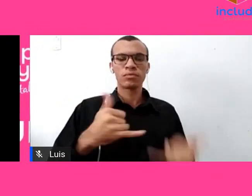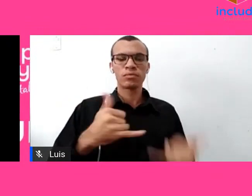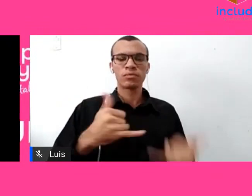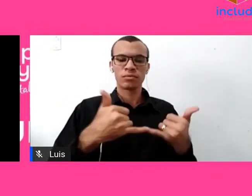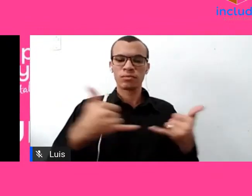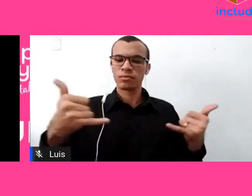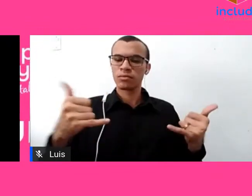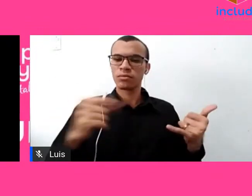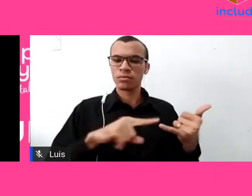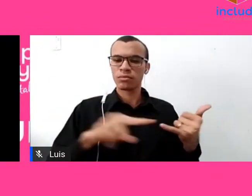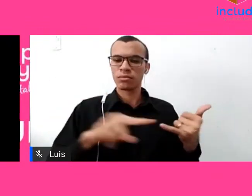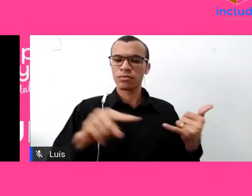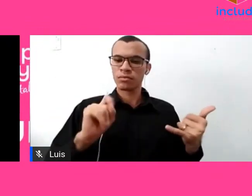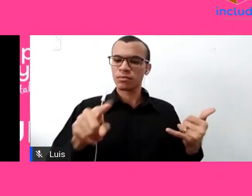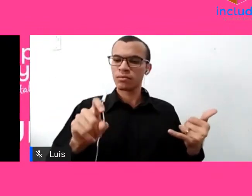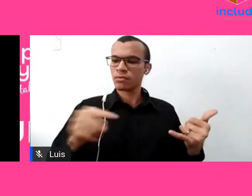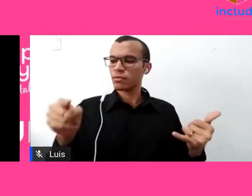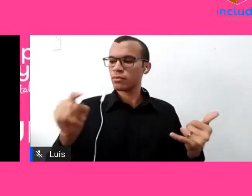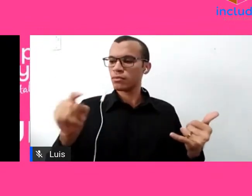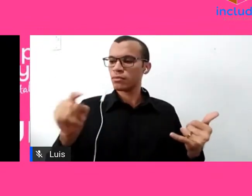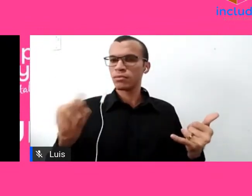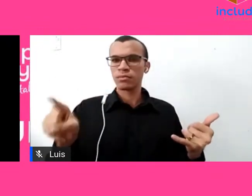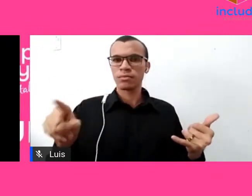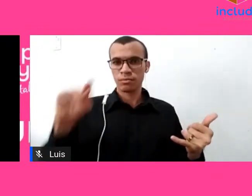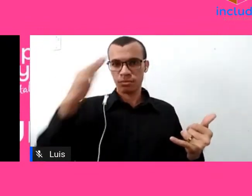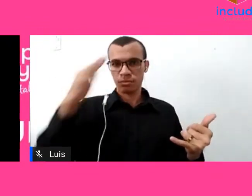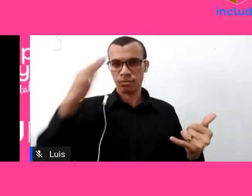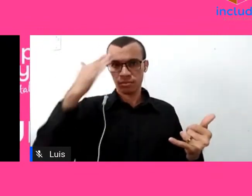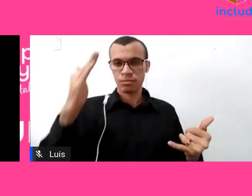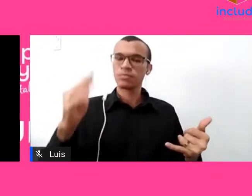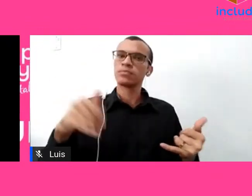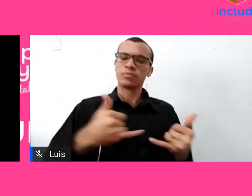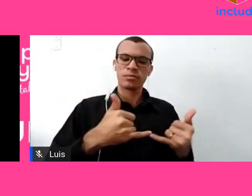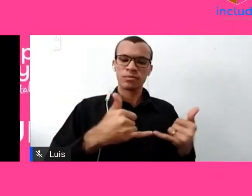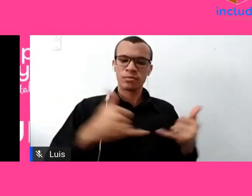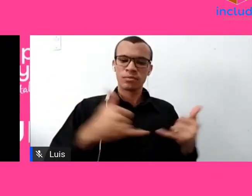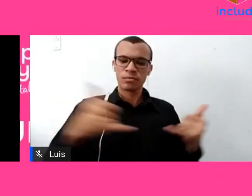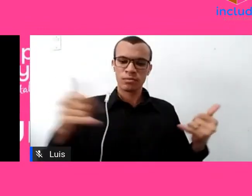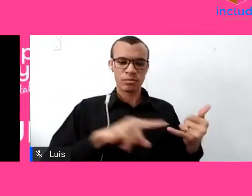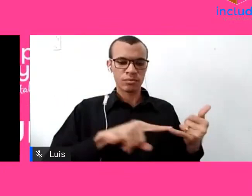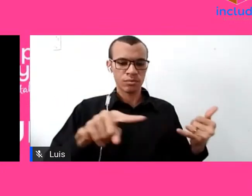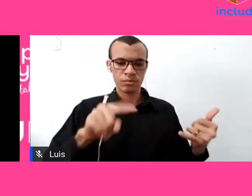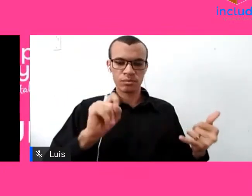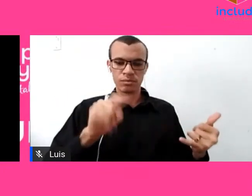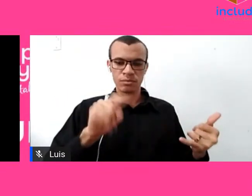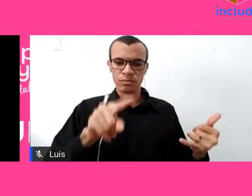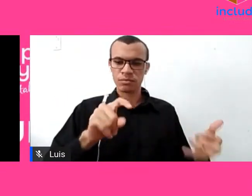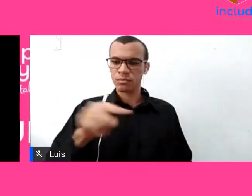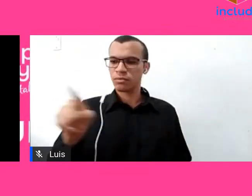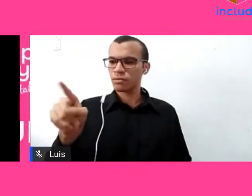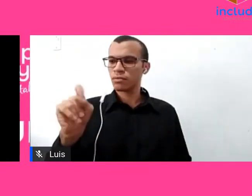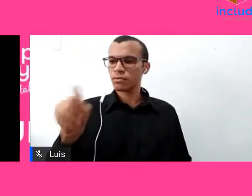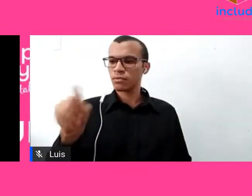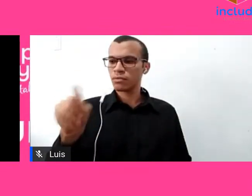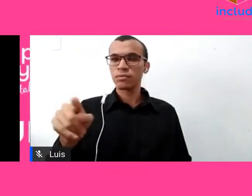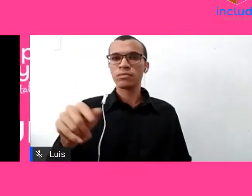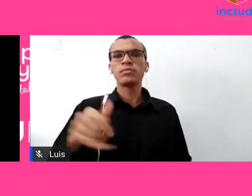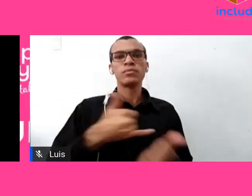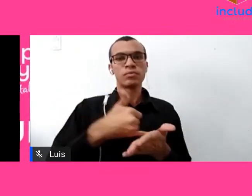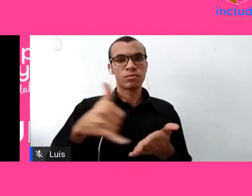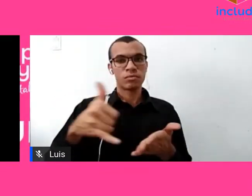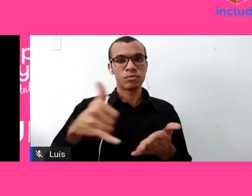ponto, ok? Então, traço, ponto, traço, eu risco de vermelho. E aonde está